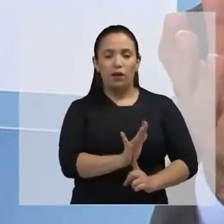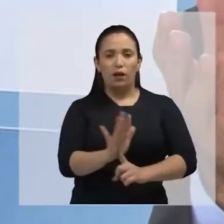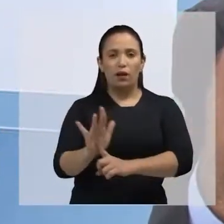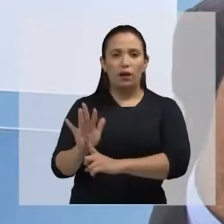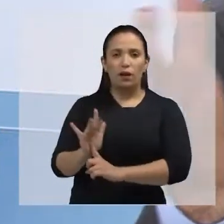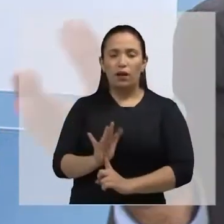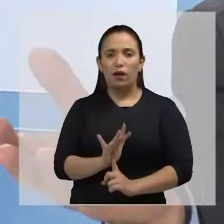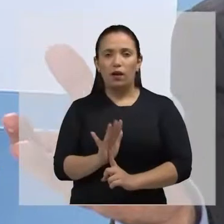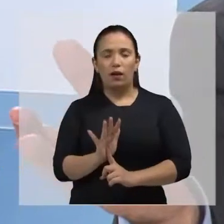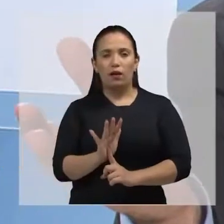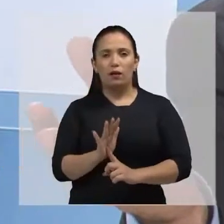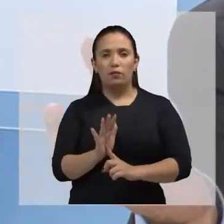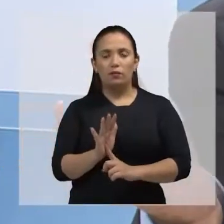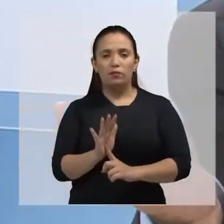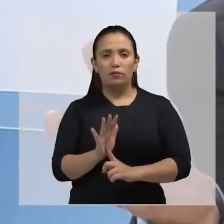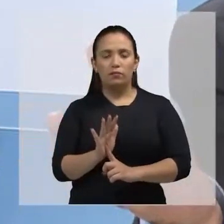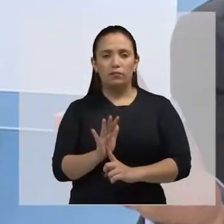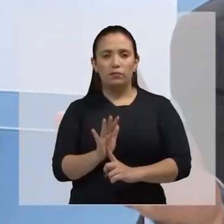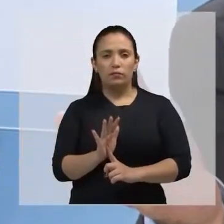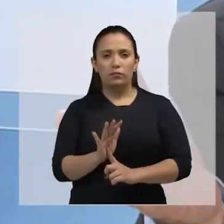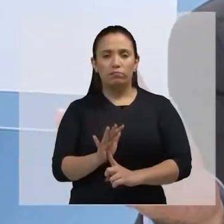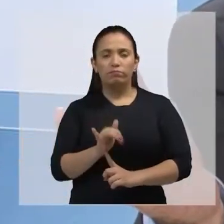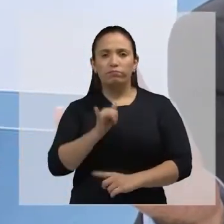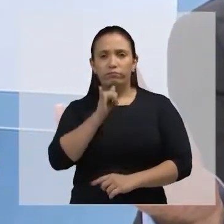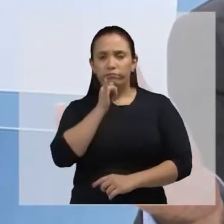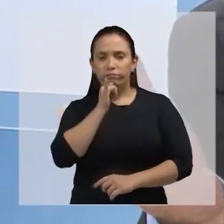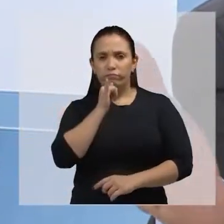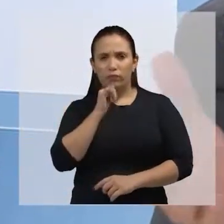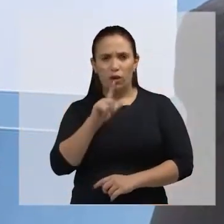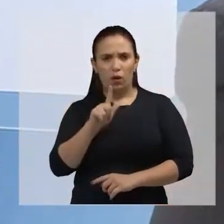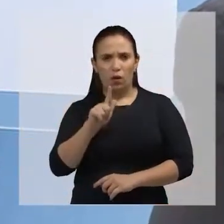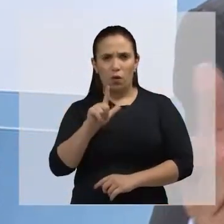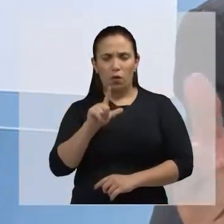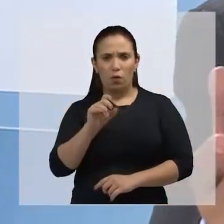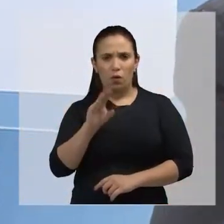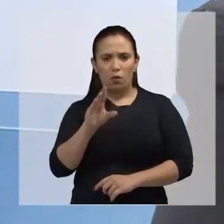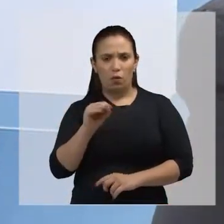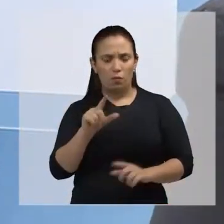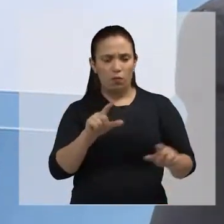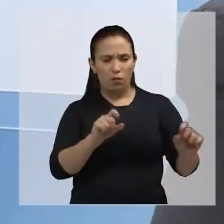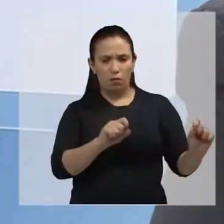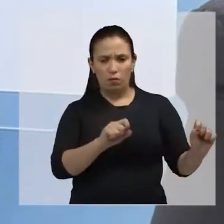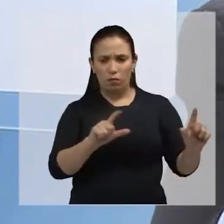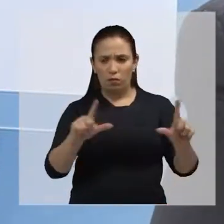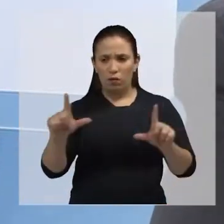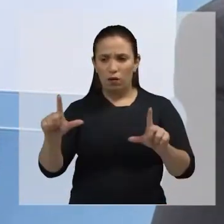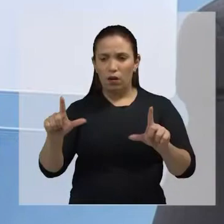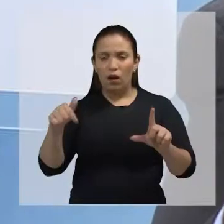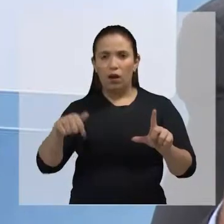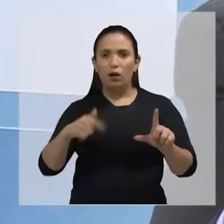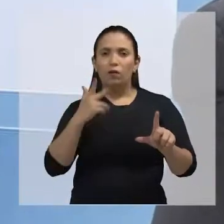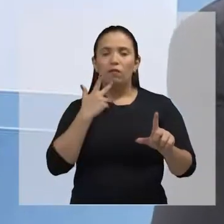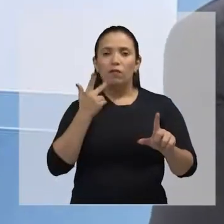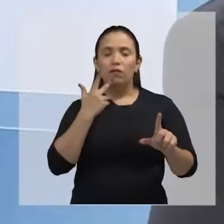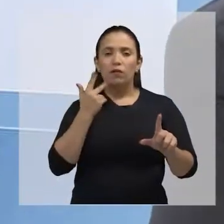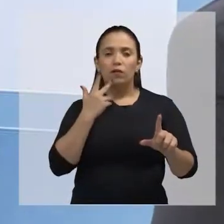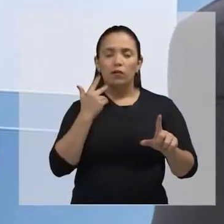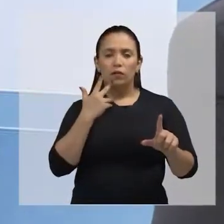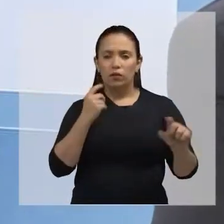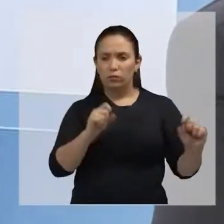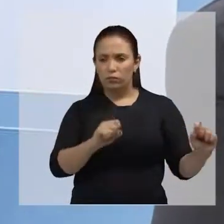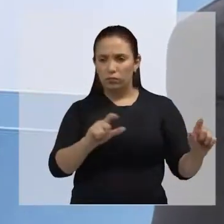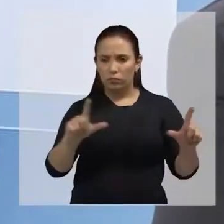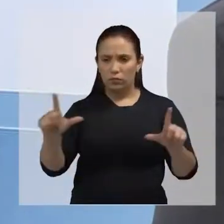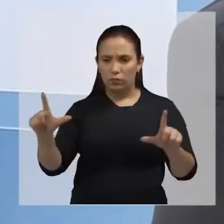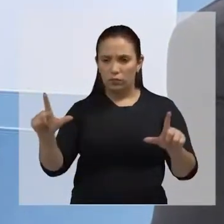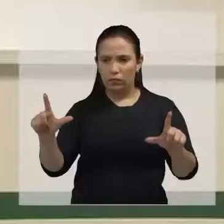canto. Foi triste a cena da Globo. Porque mostrou aqui em Fortaleza duas meninas, em frente à igreja São